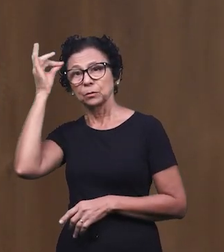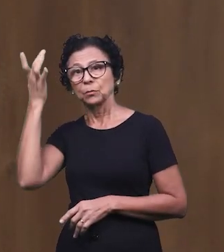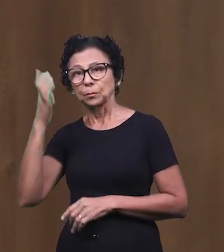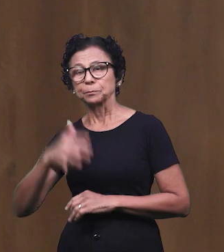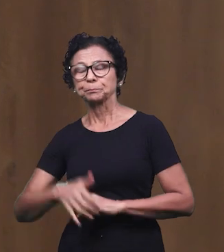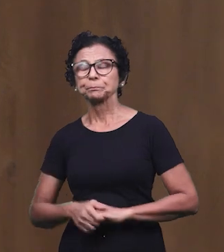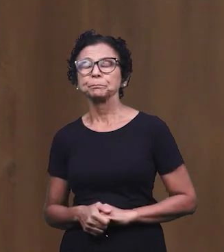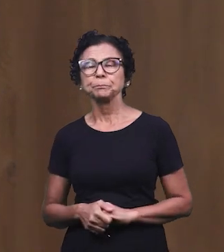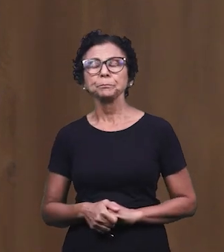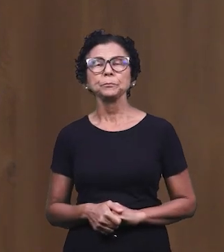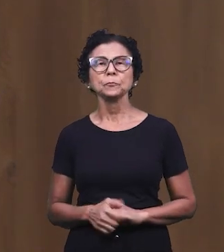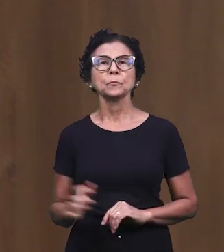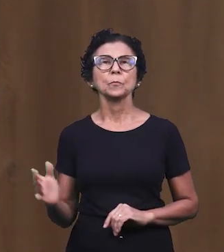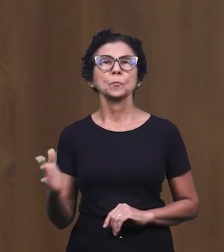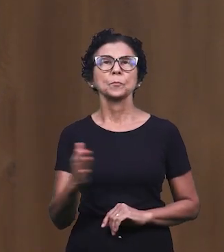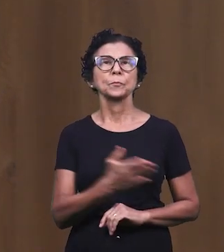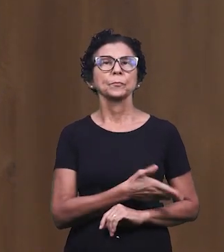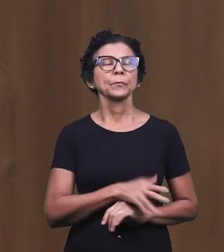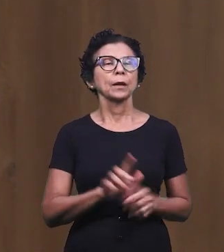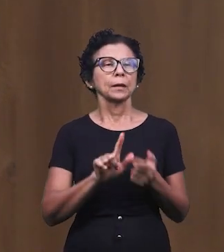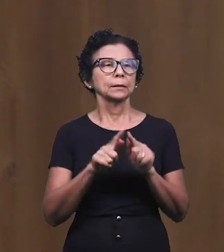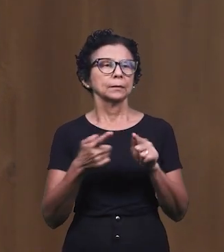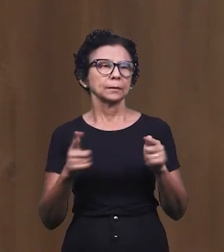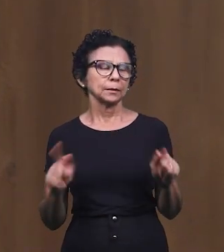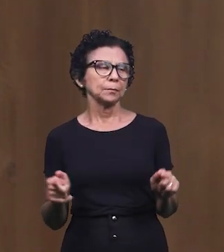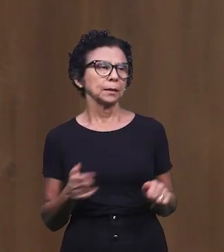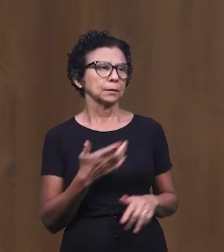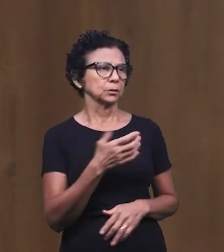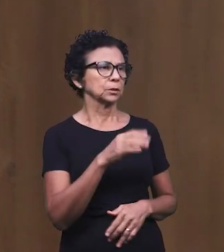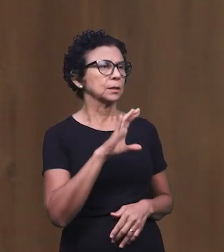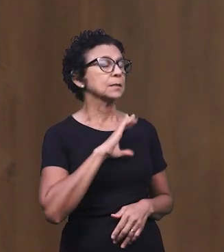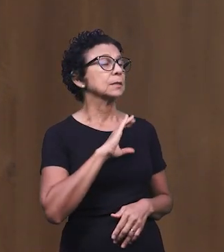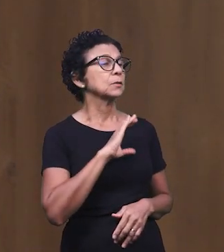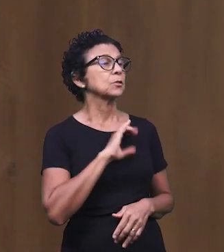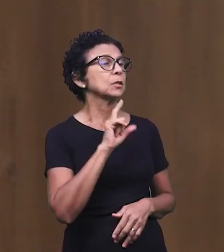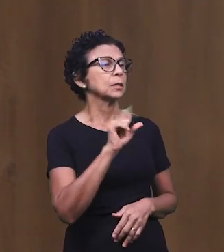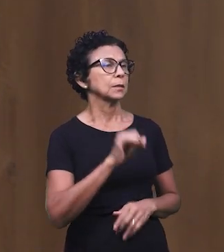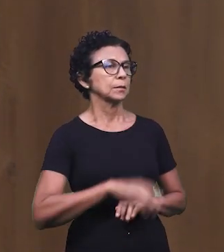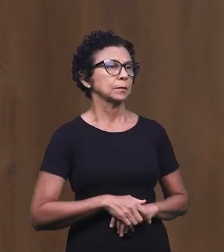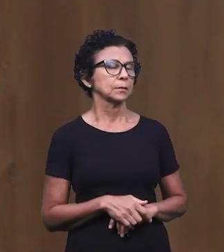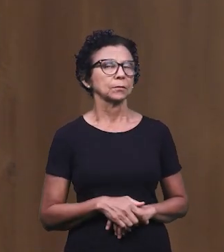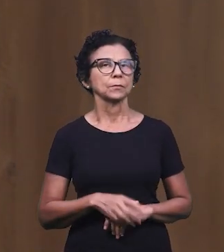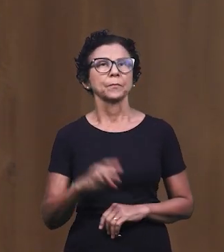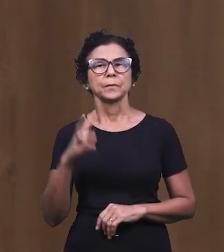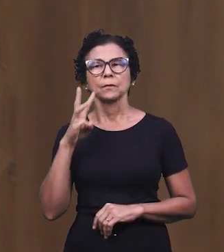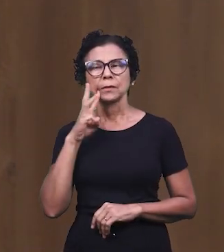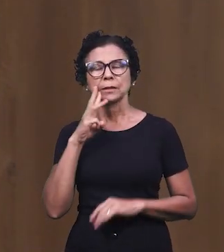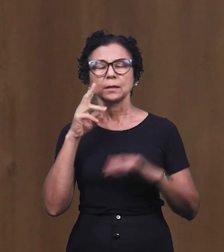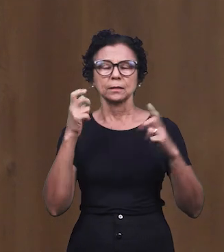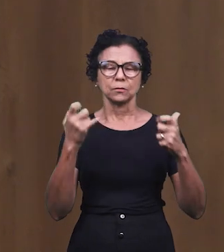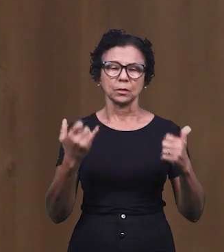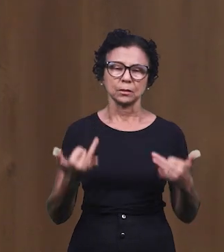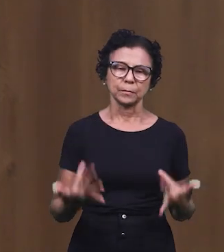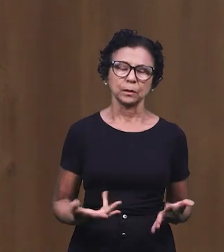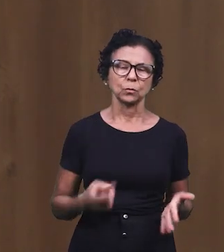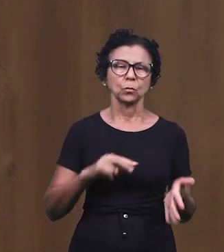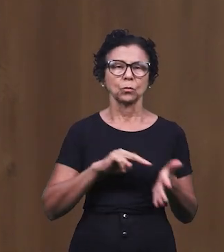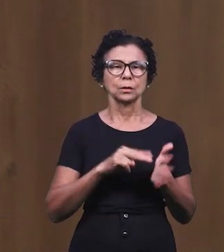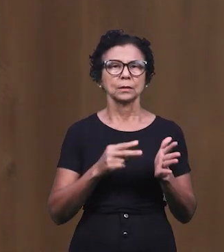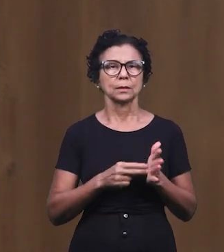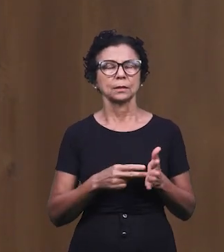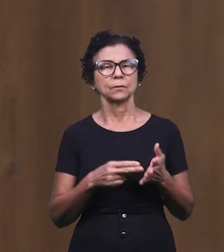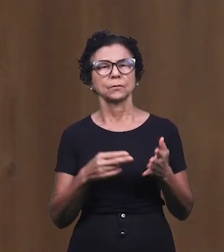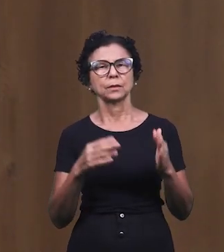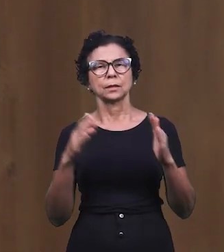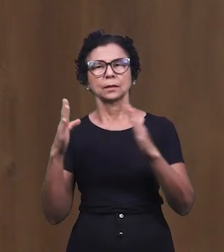gramatical, Cidinha, Nessa falou, a noiva é a igreja, Cordeiro é Jesus, o que é essa festa